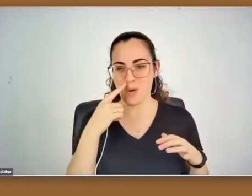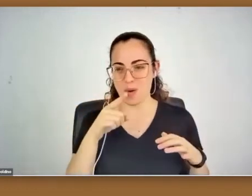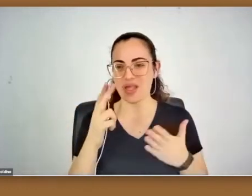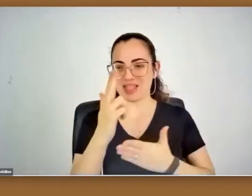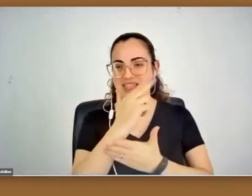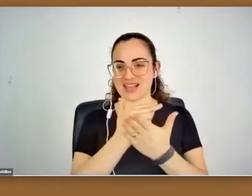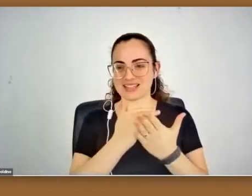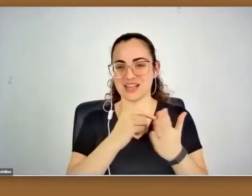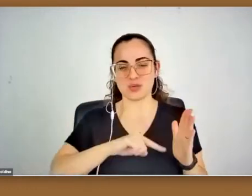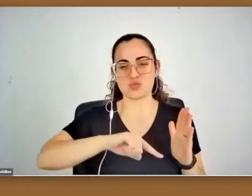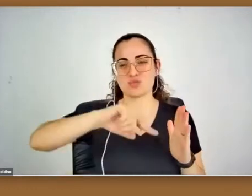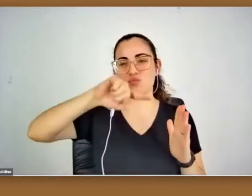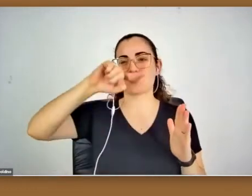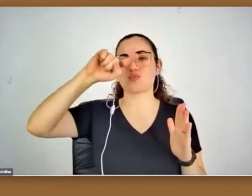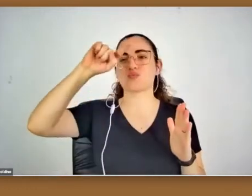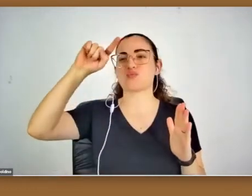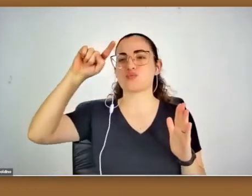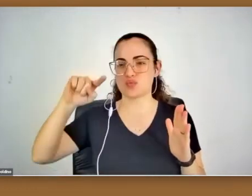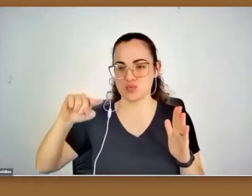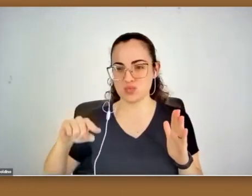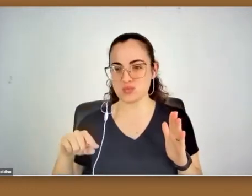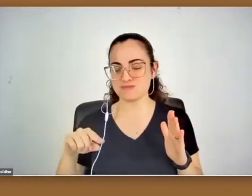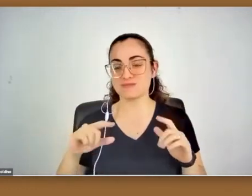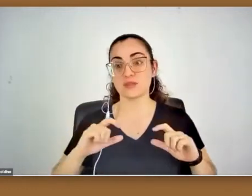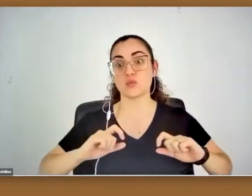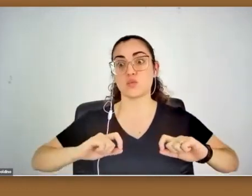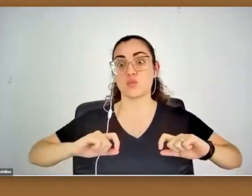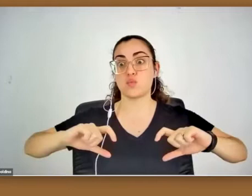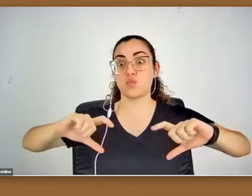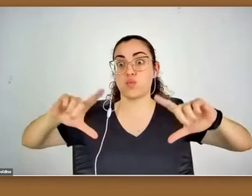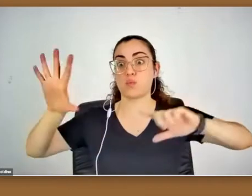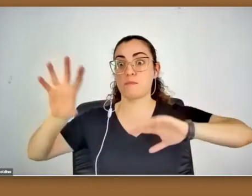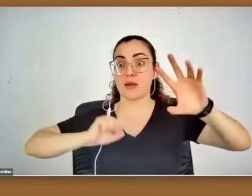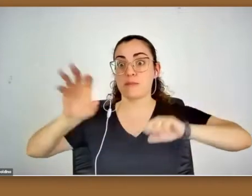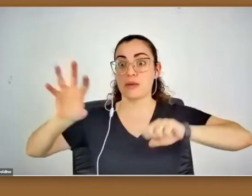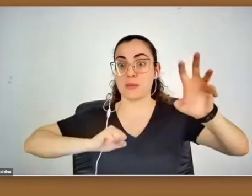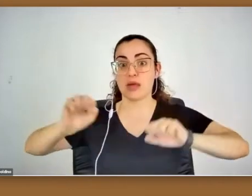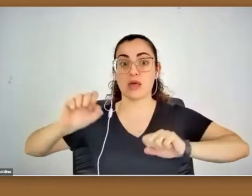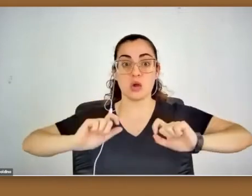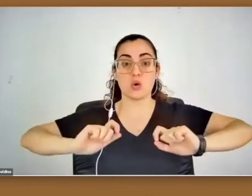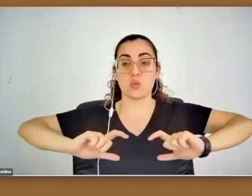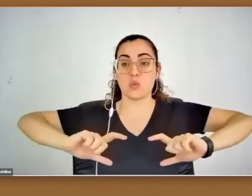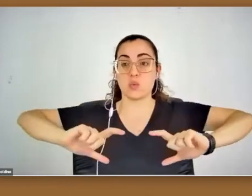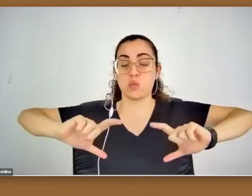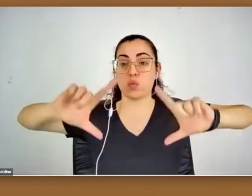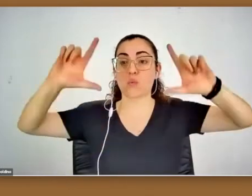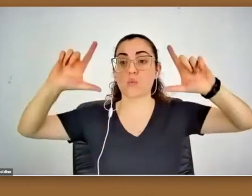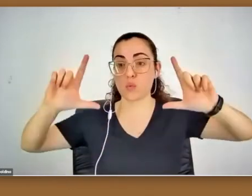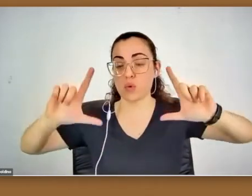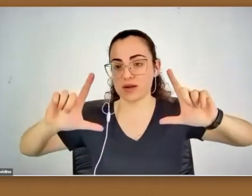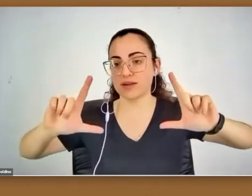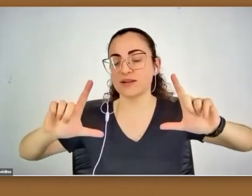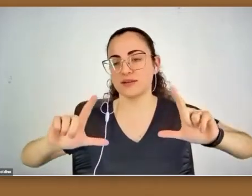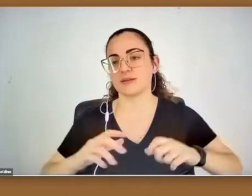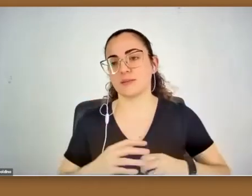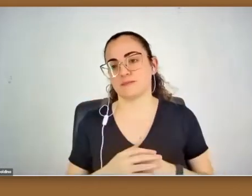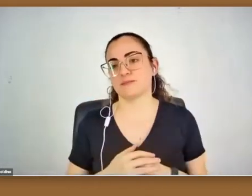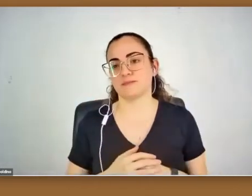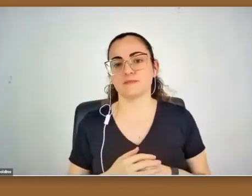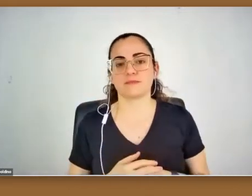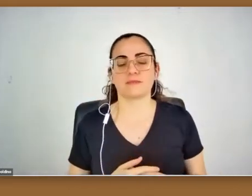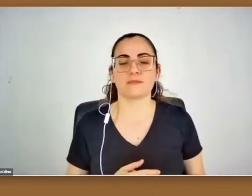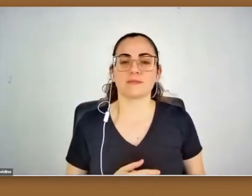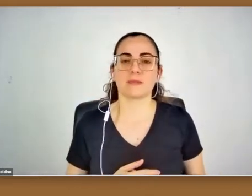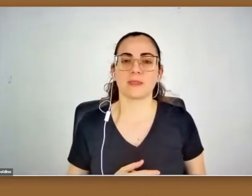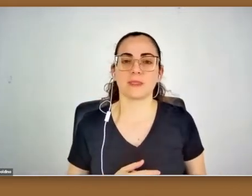muito grande. Novamente, né, 2020, 2021, acaba ficando prejudicado pela questão, né, da